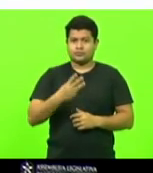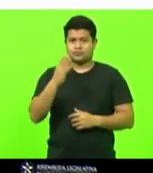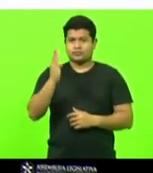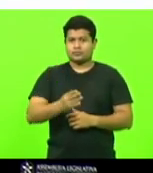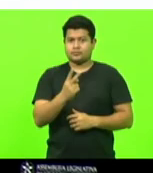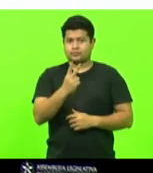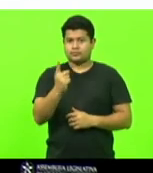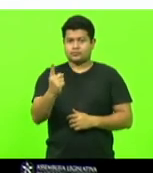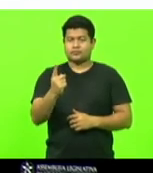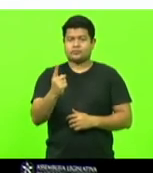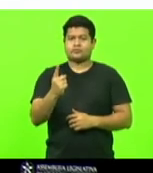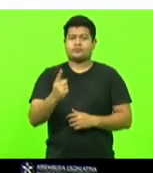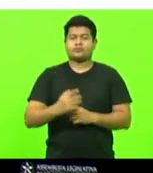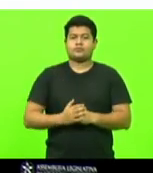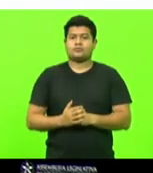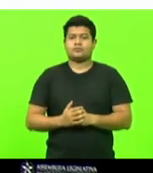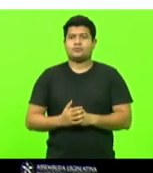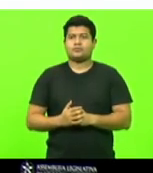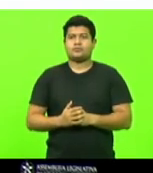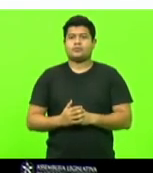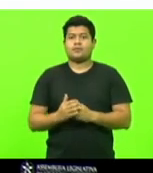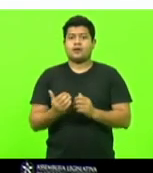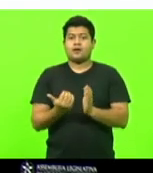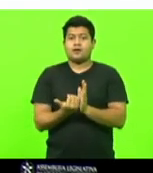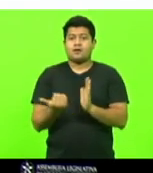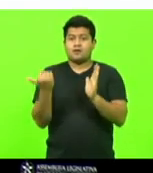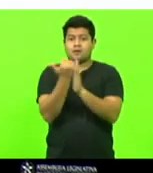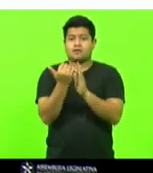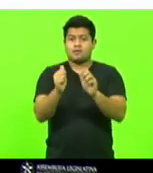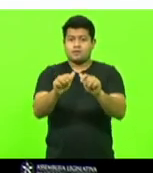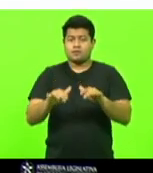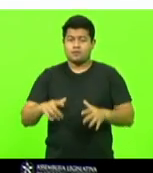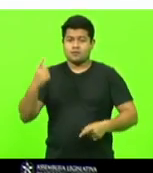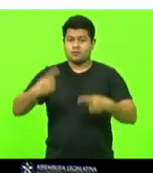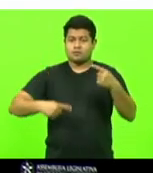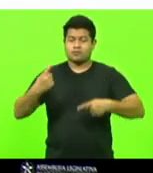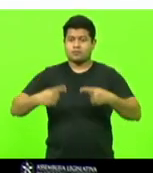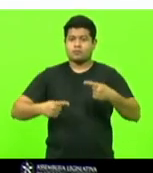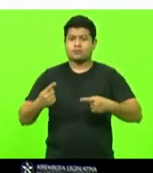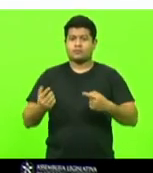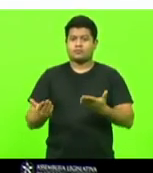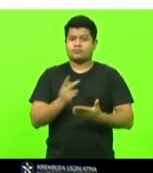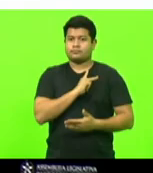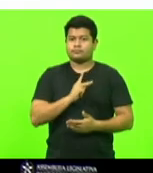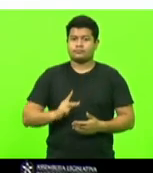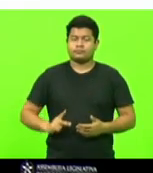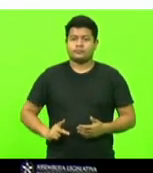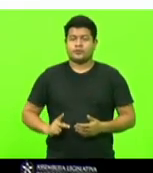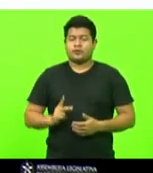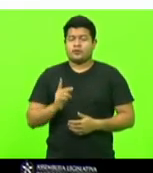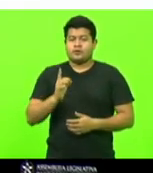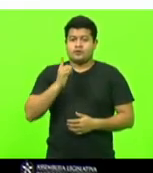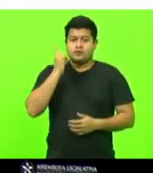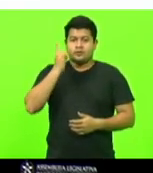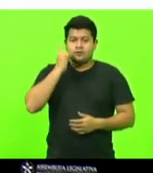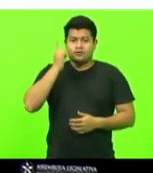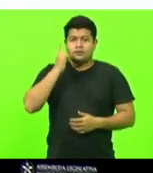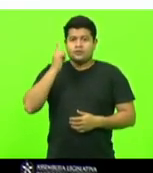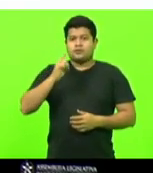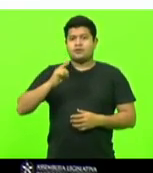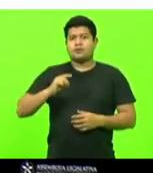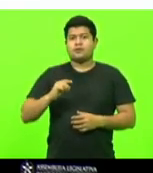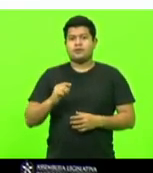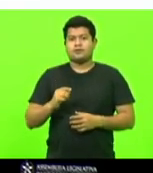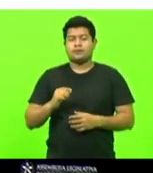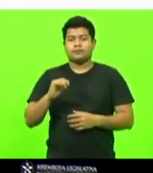13/2021. Extraofício, após ser discutido pelos senhores deputados José Lopes, Milton Lobos, Ricardo Alba,